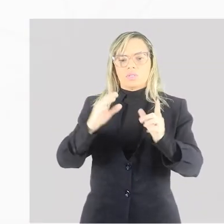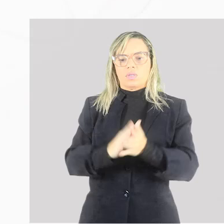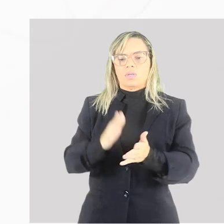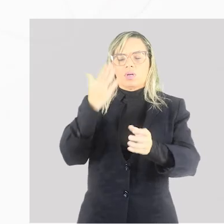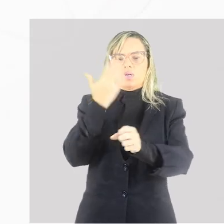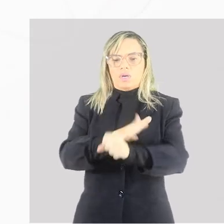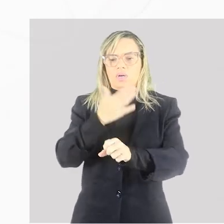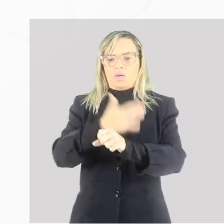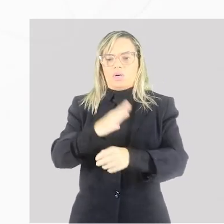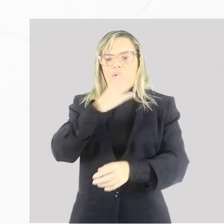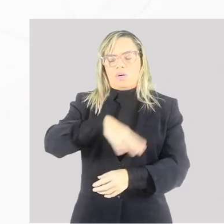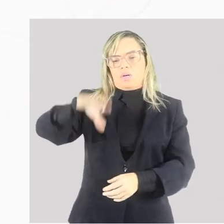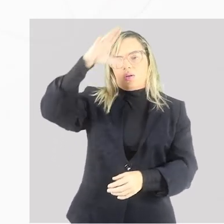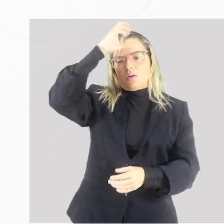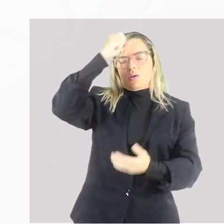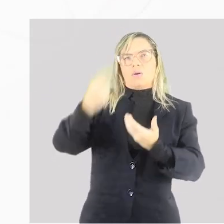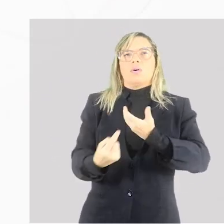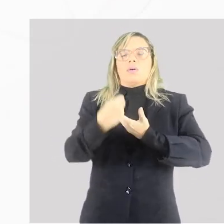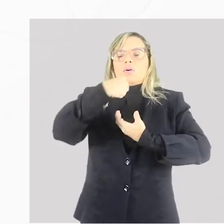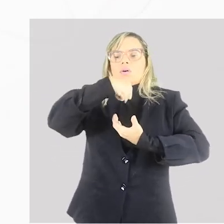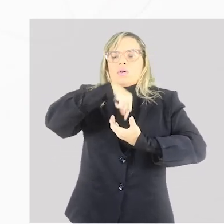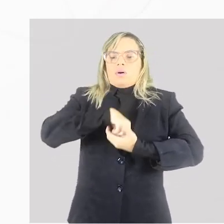se volta sobre si,